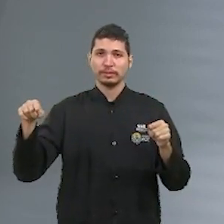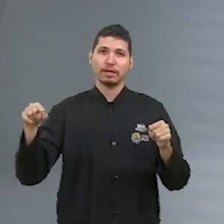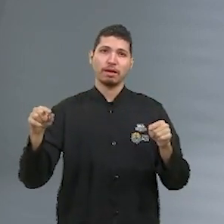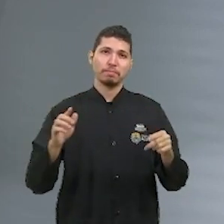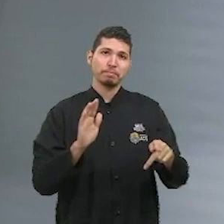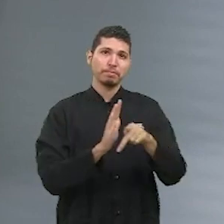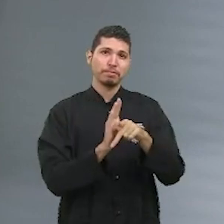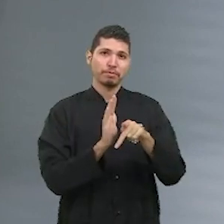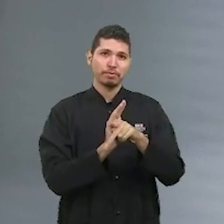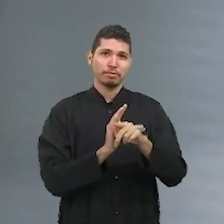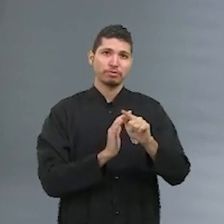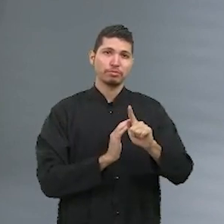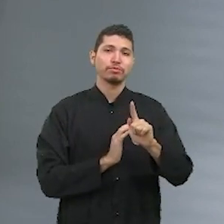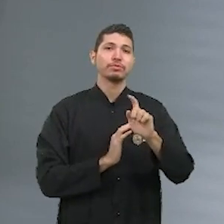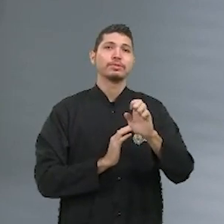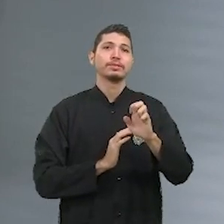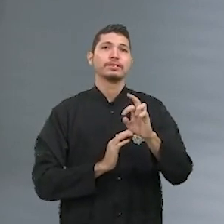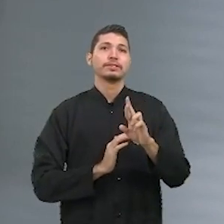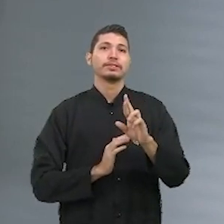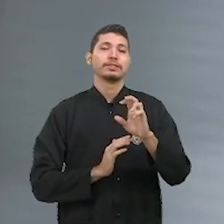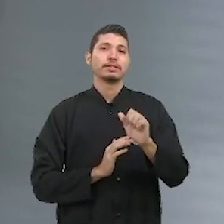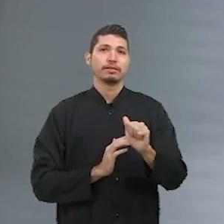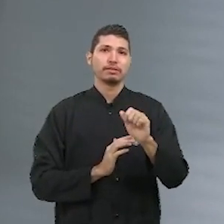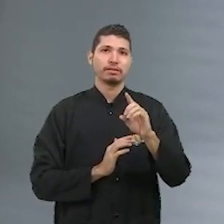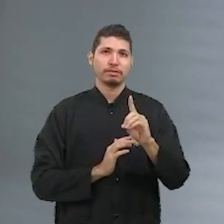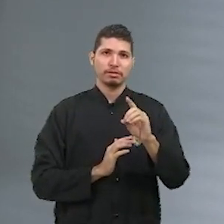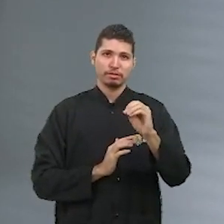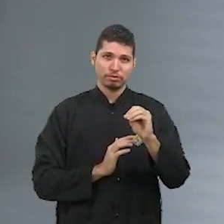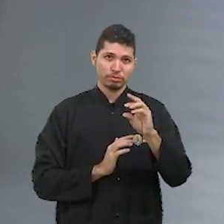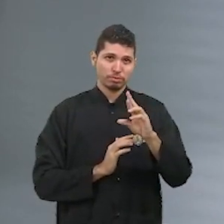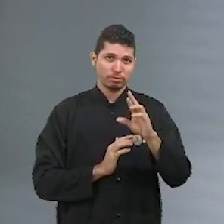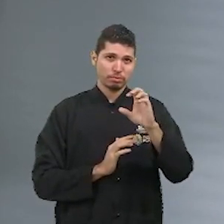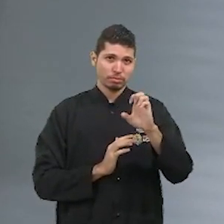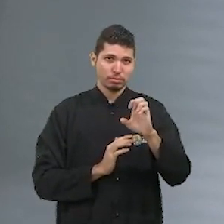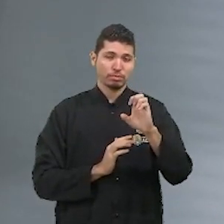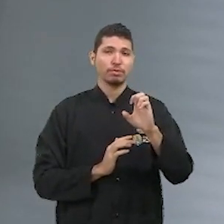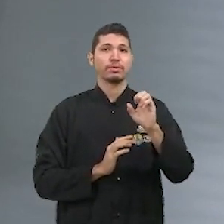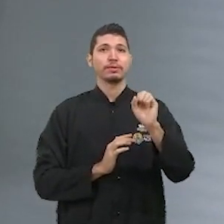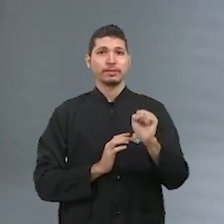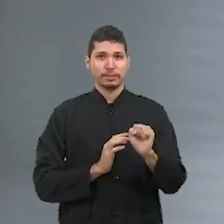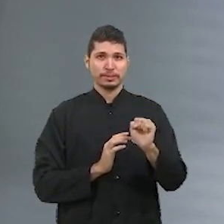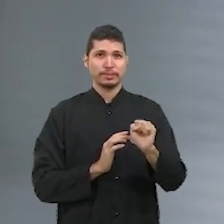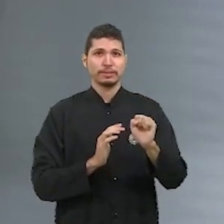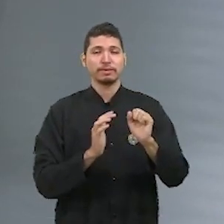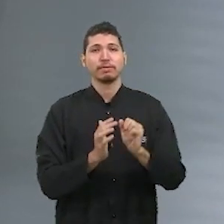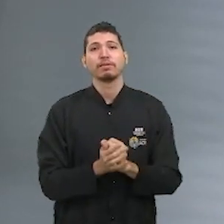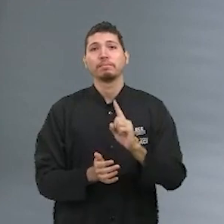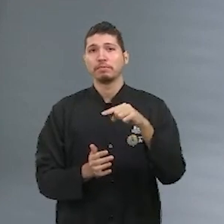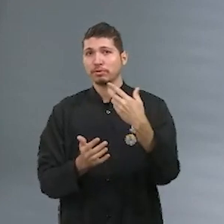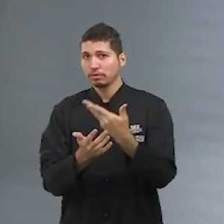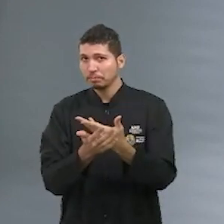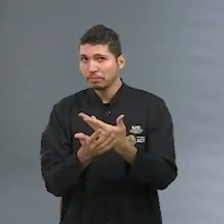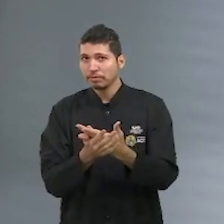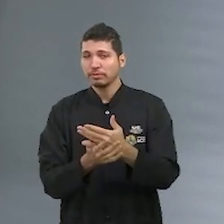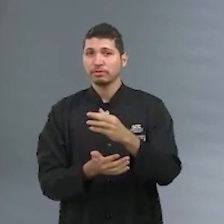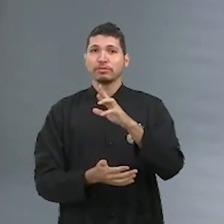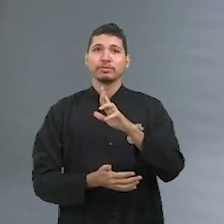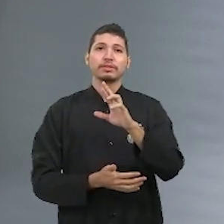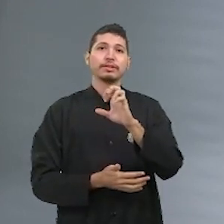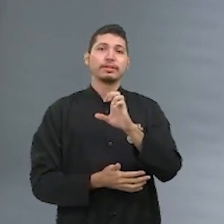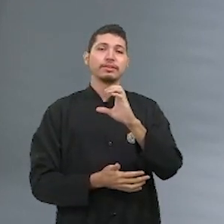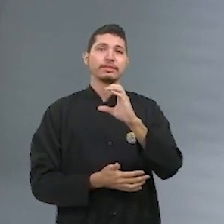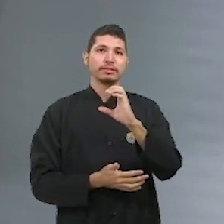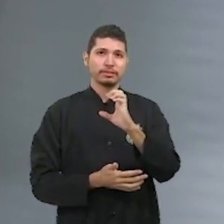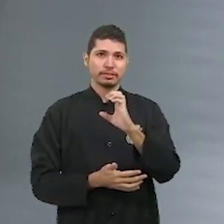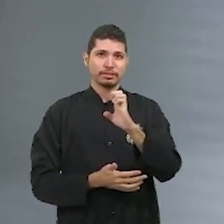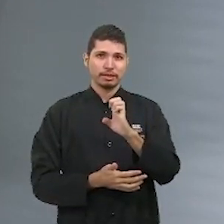ver receptores elétricos. E aí você vai ver o mesmo símbolo. Só que o ponto aqui que você